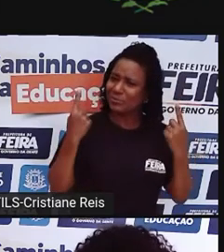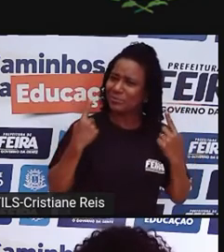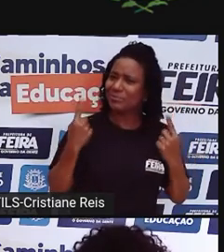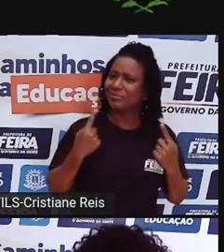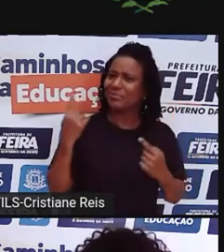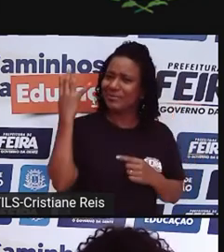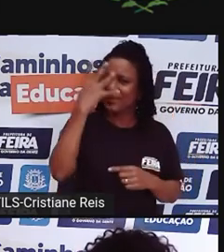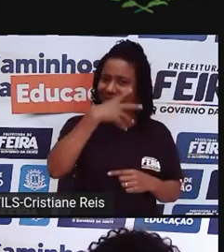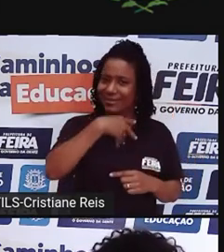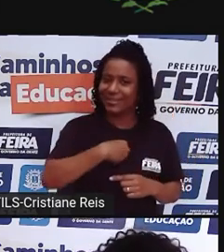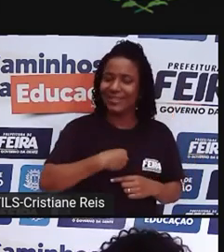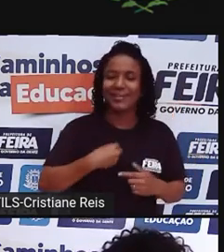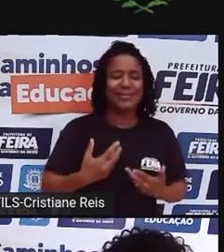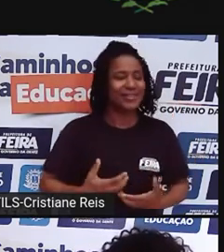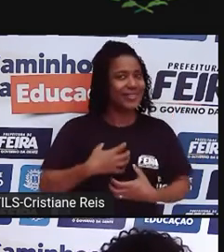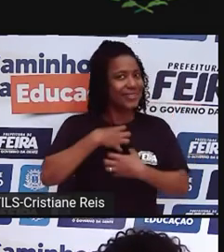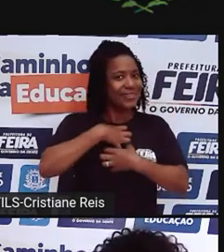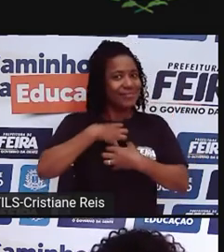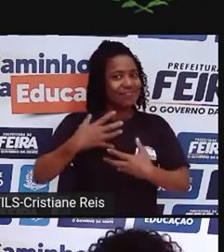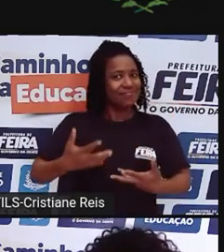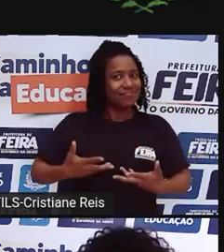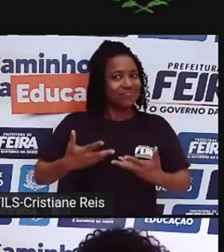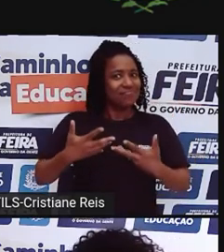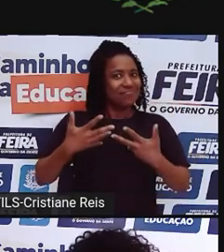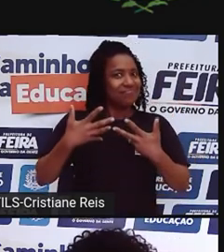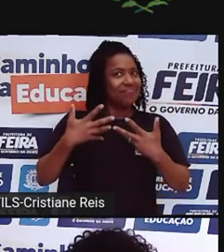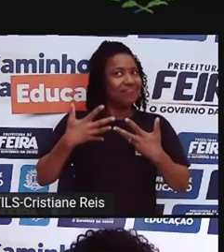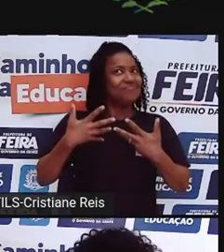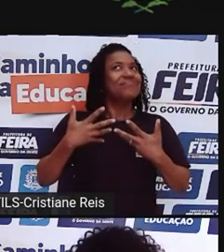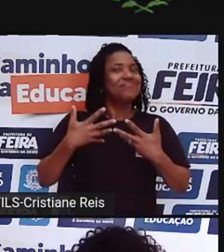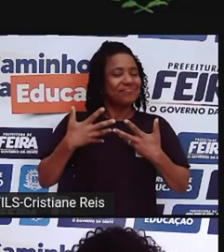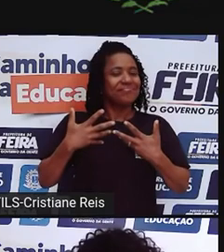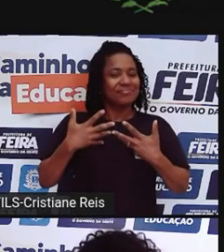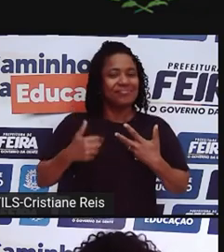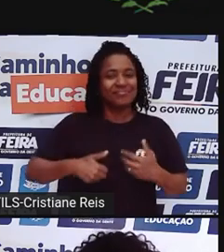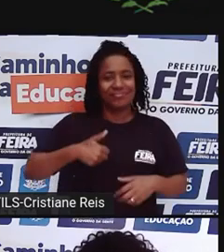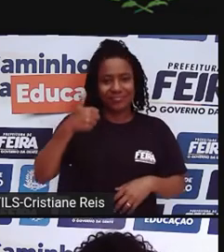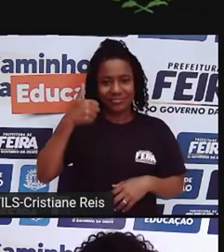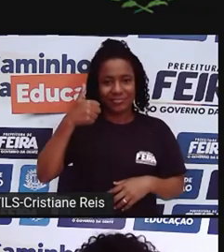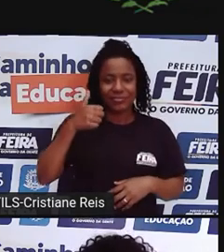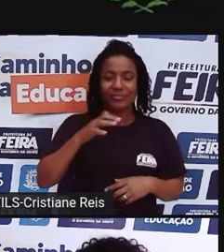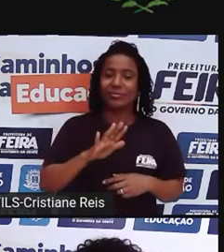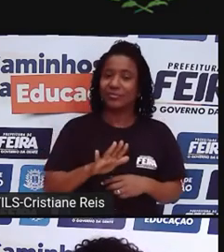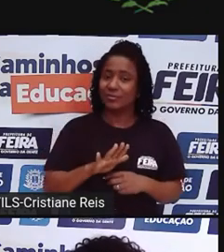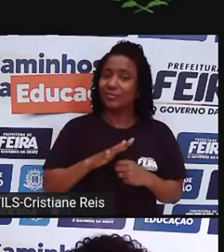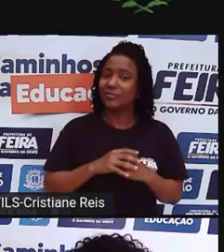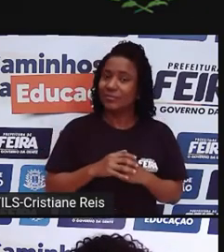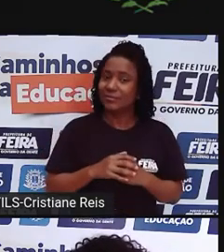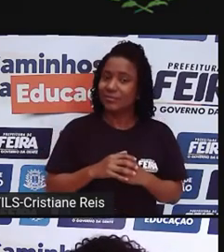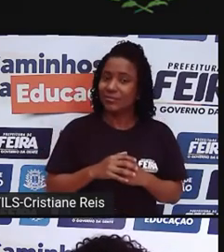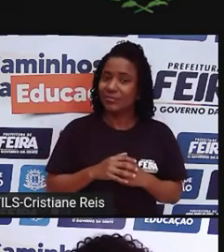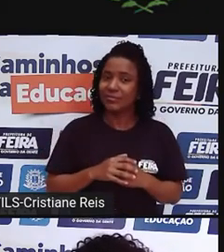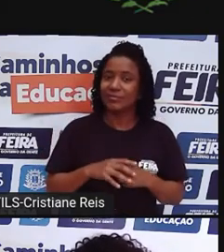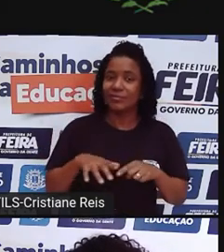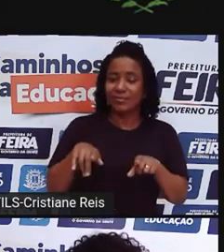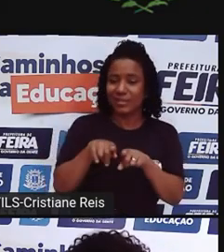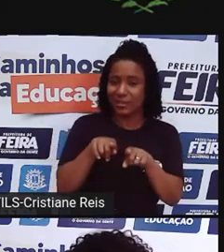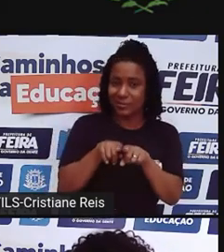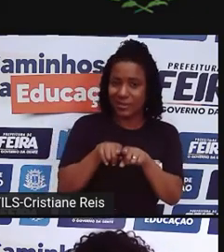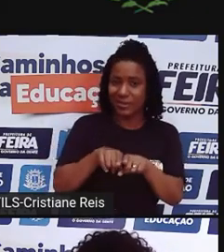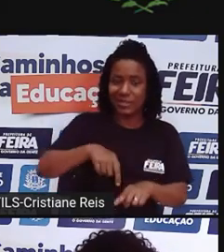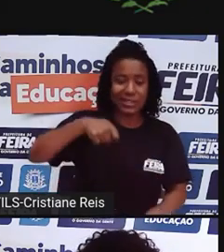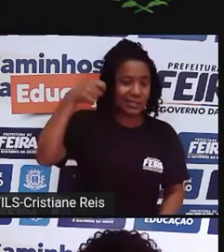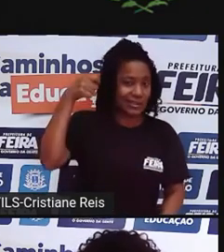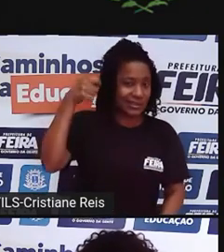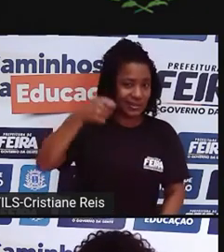pode ajudar muito alguém. Mas a gente sabe que existe o tal de uma ditadura, né, do cacho perfeito. Eu já